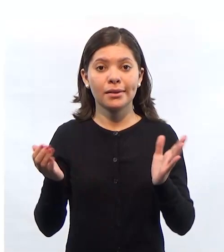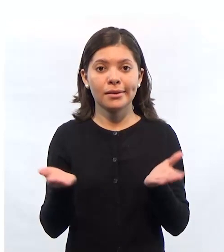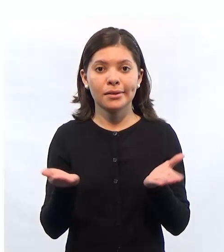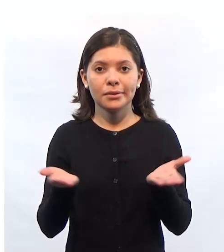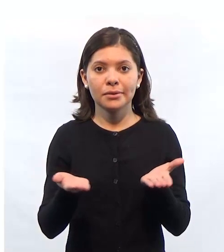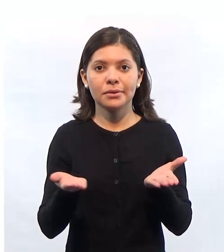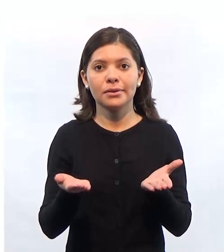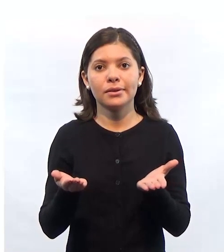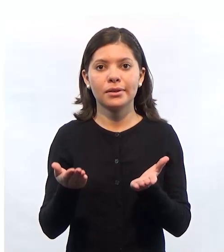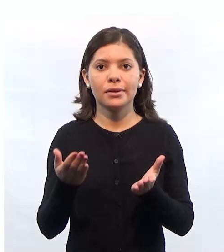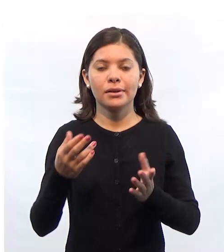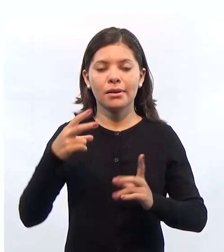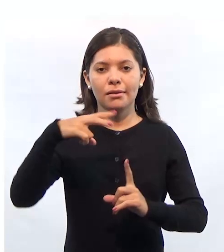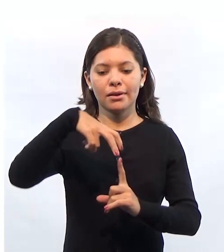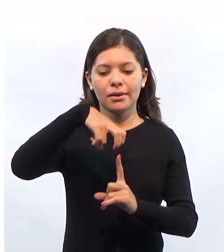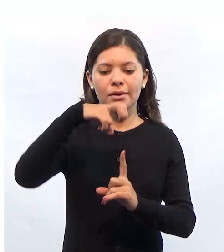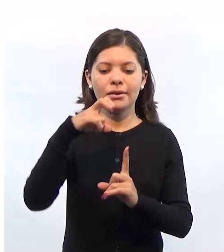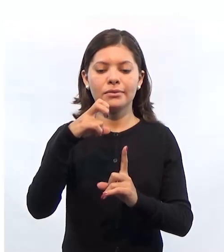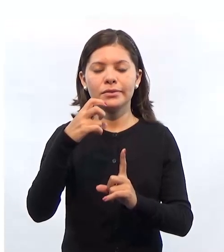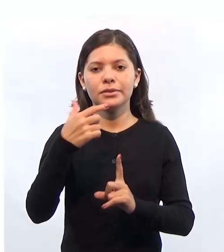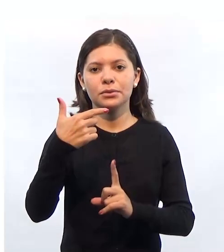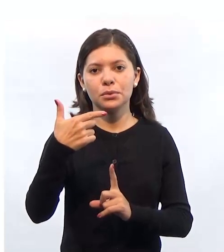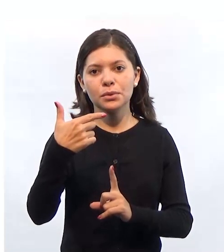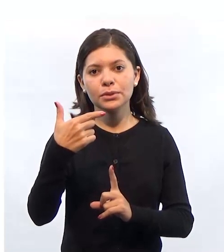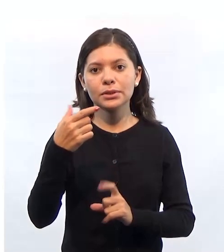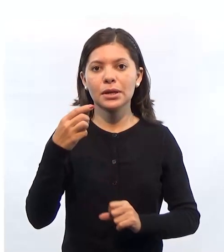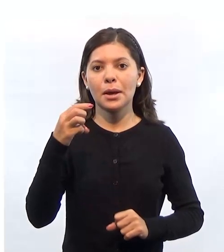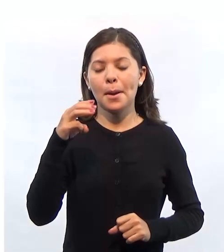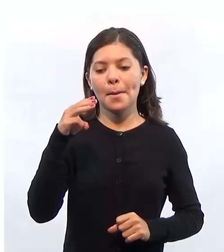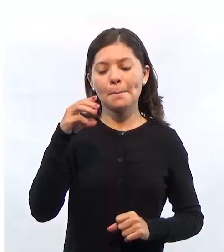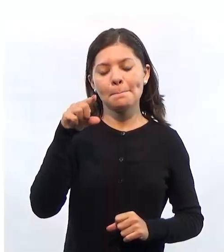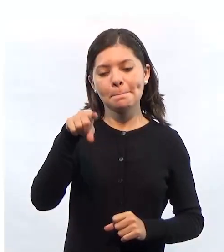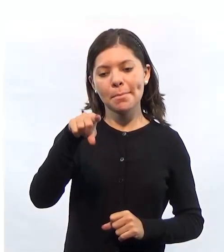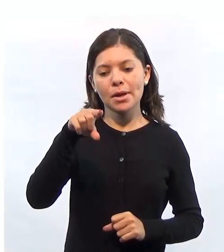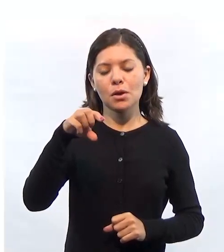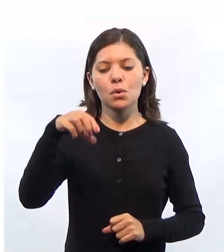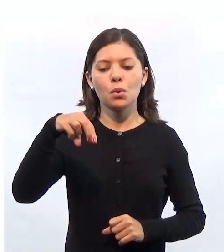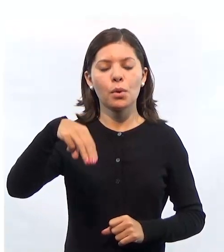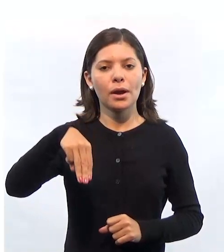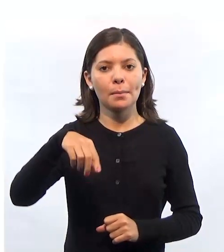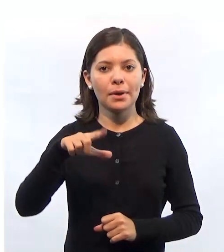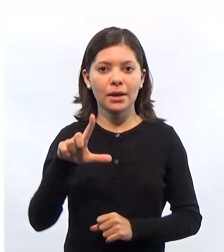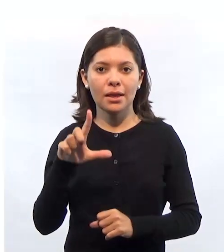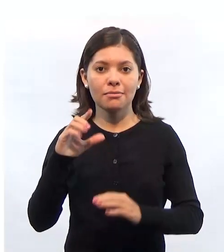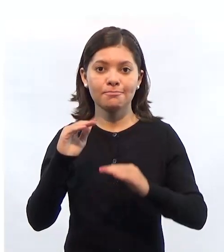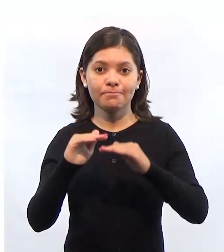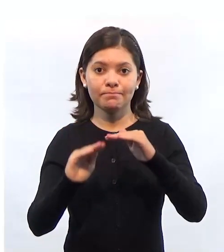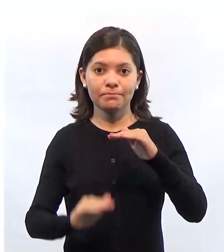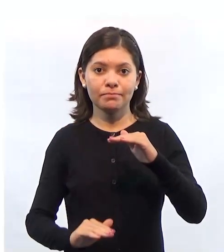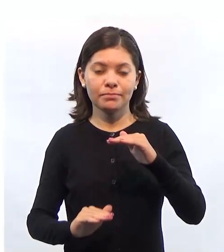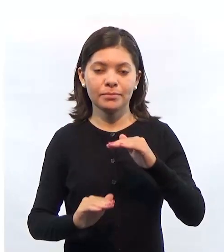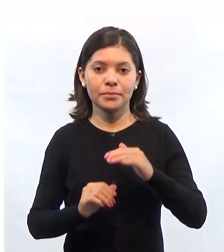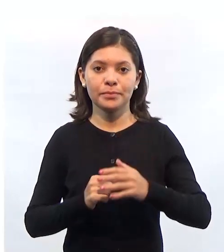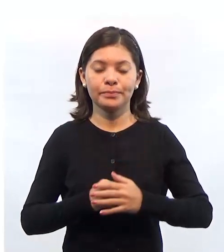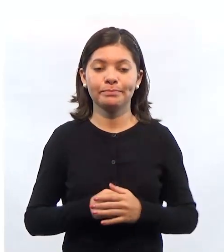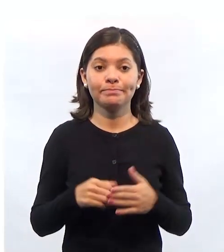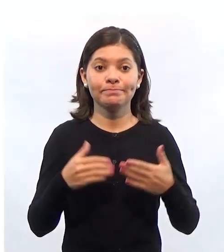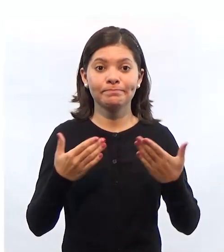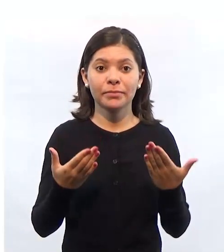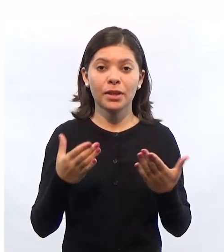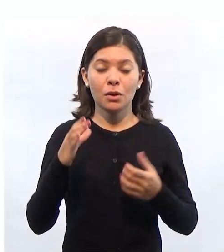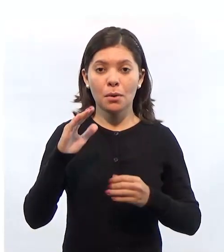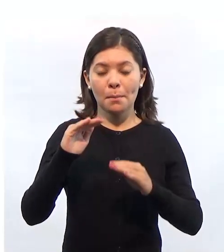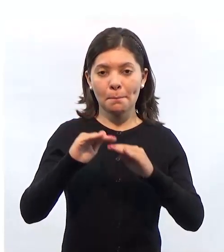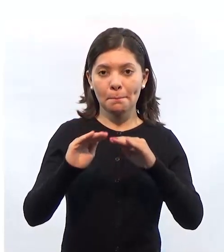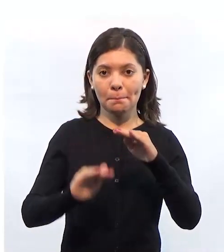garrafas estão com exatamente 2.000 ml ela vai estar com a discrepância para menos ou seja vai ter